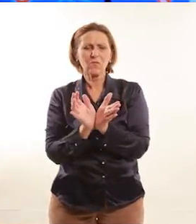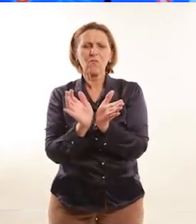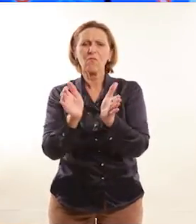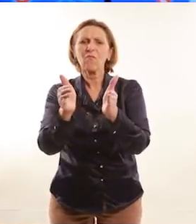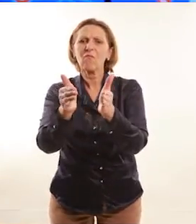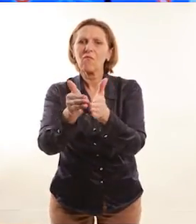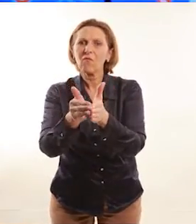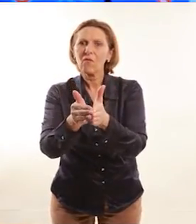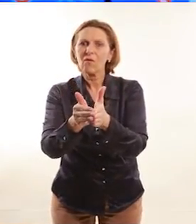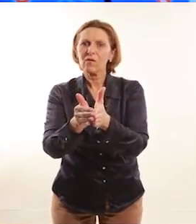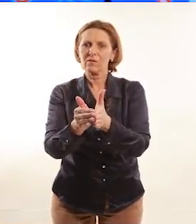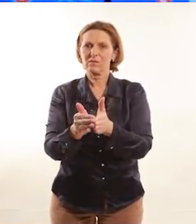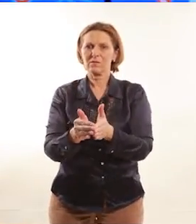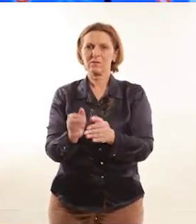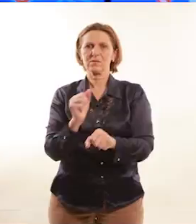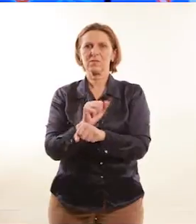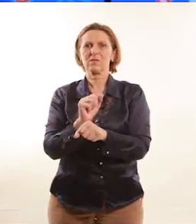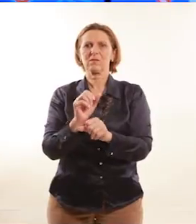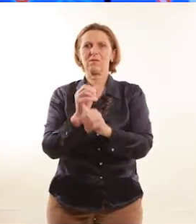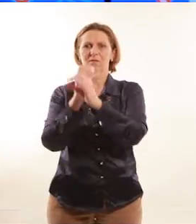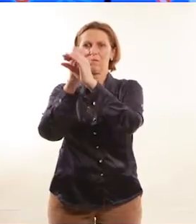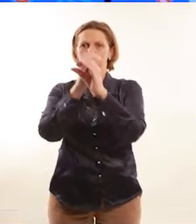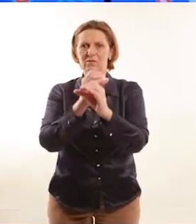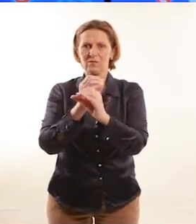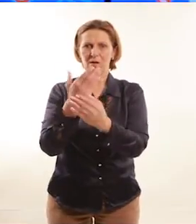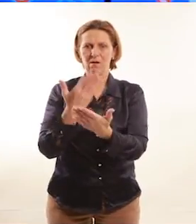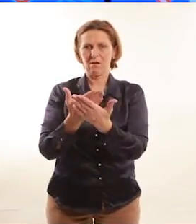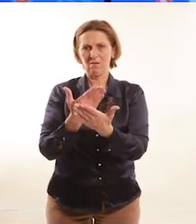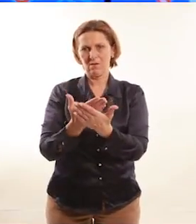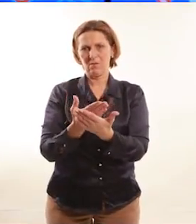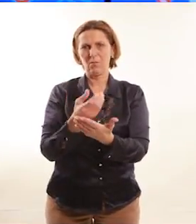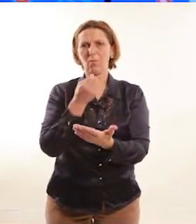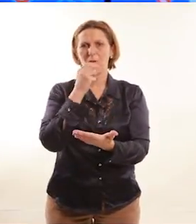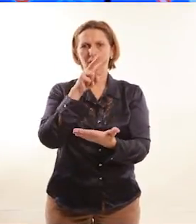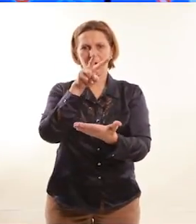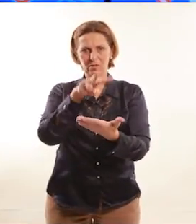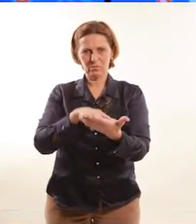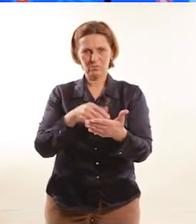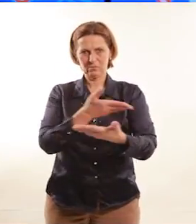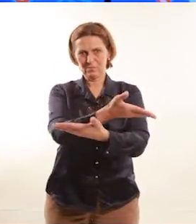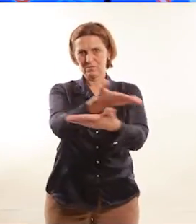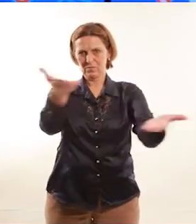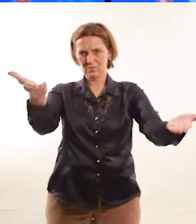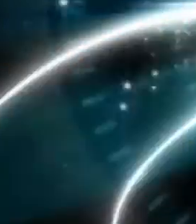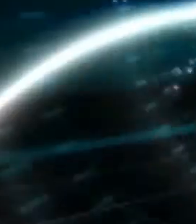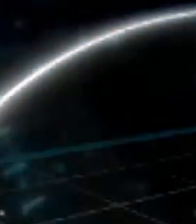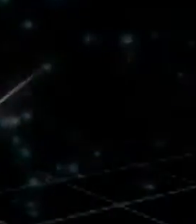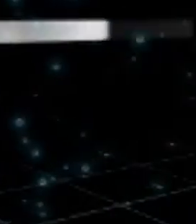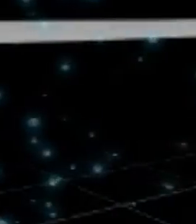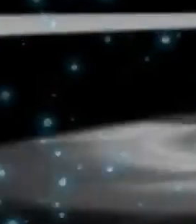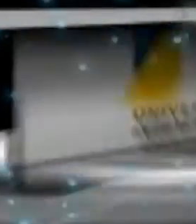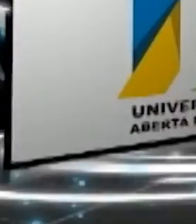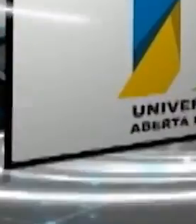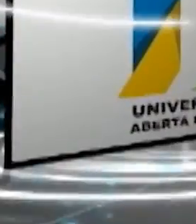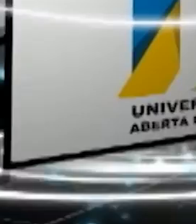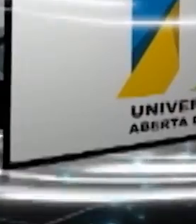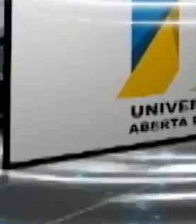fórum e eu espero vocês na próxima videoaula. Boa leitura a todos e bons estudos!